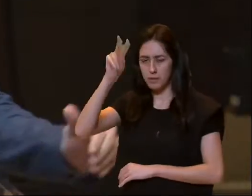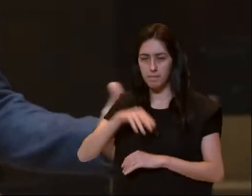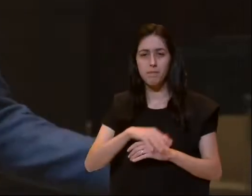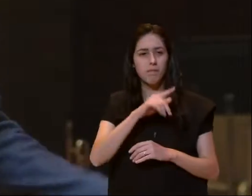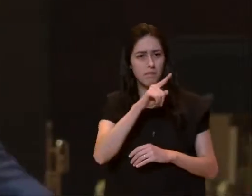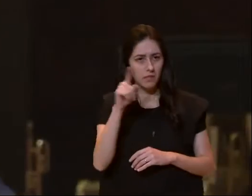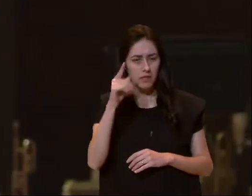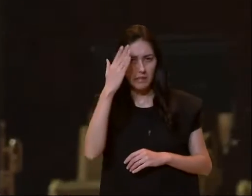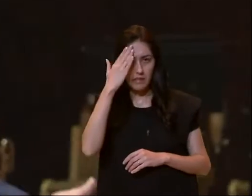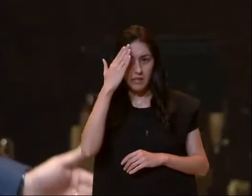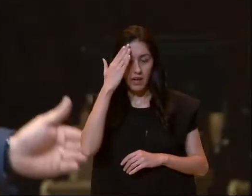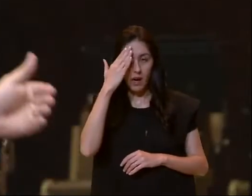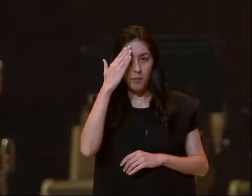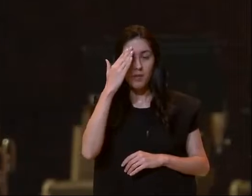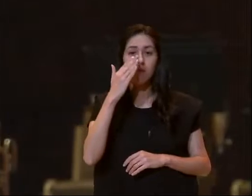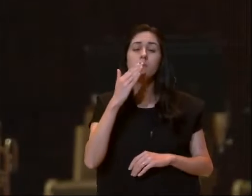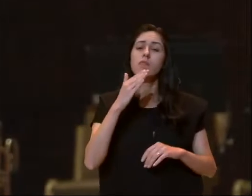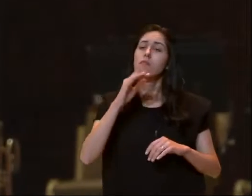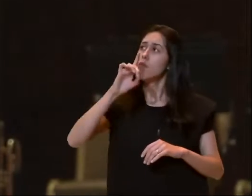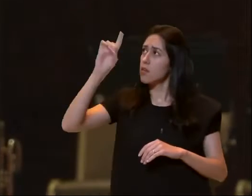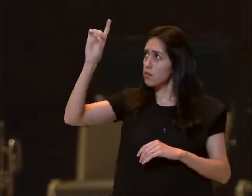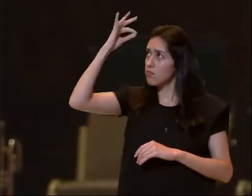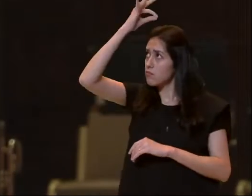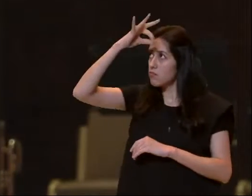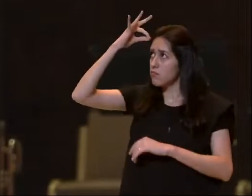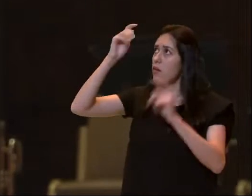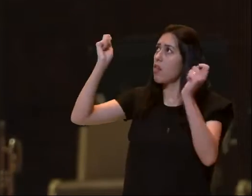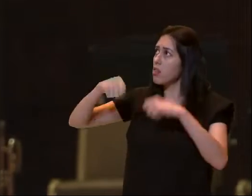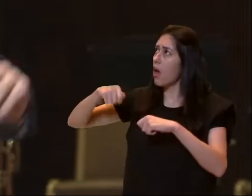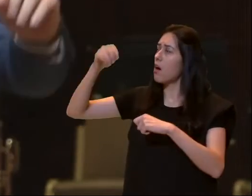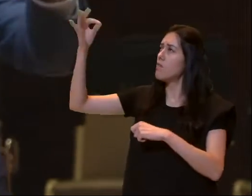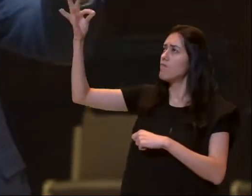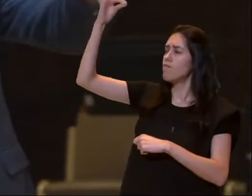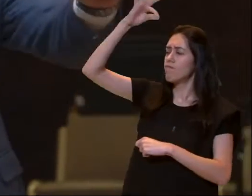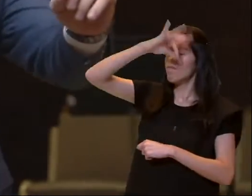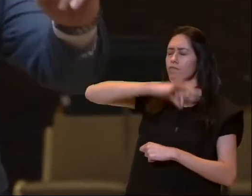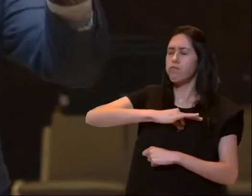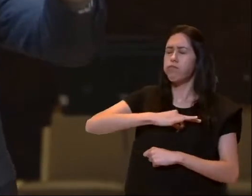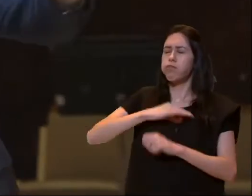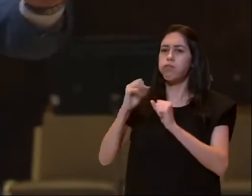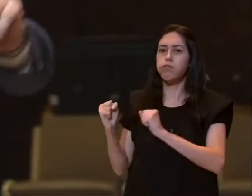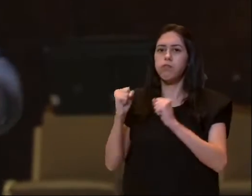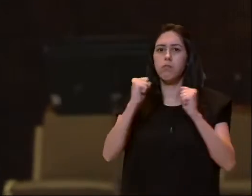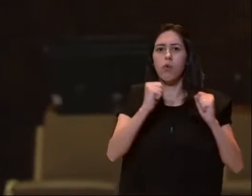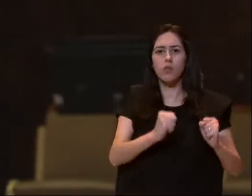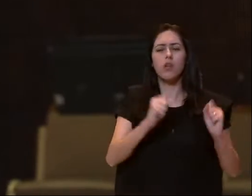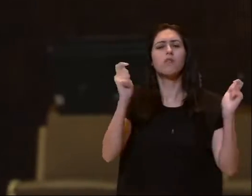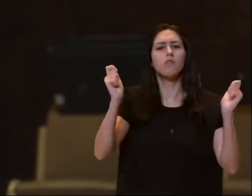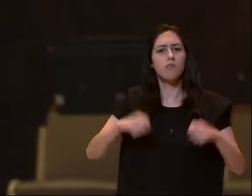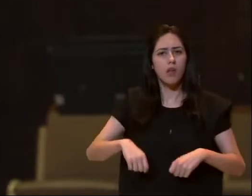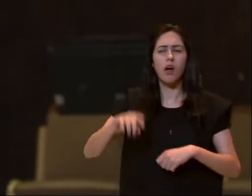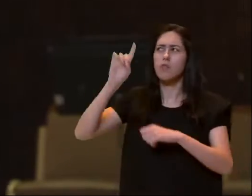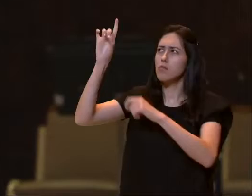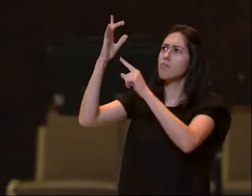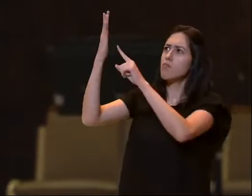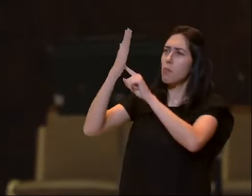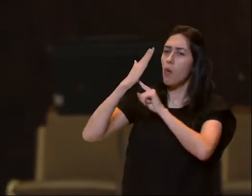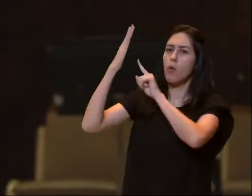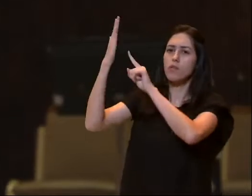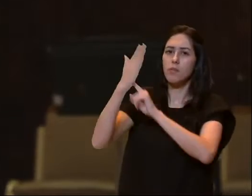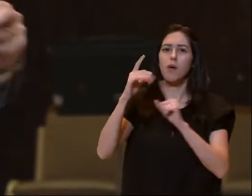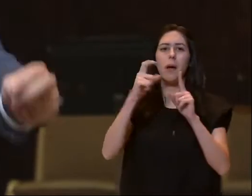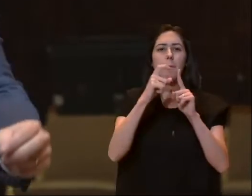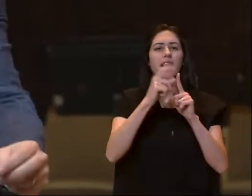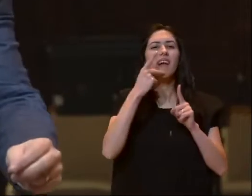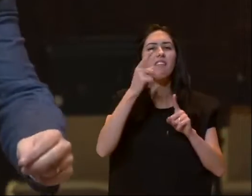nós somos empoderados no Espírito, de revelação em revelação. Ou como diz a palavra,